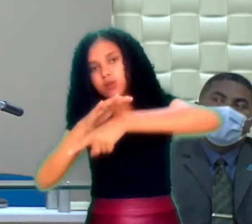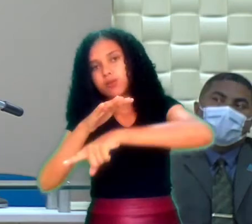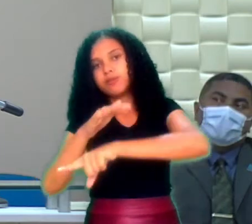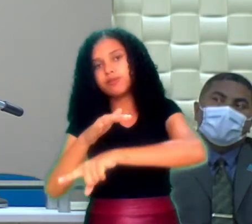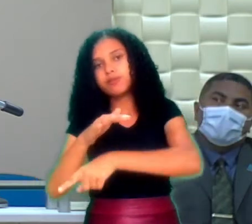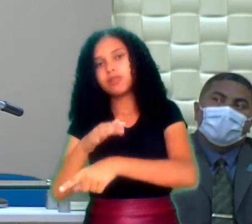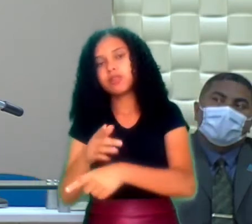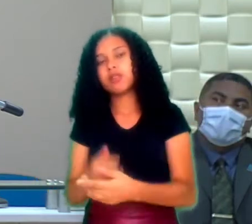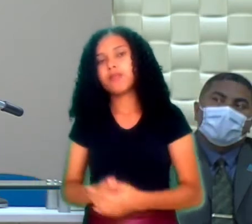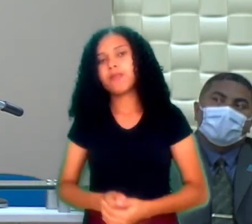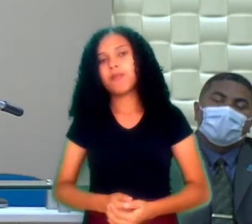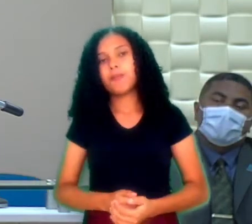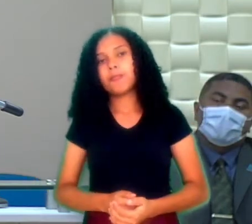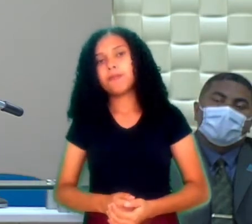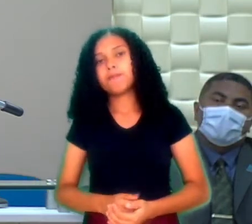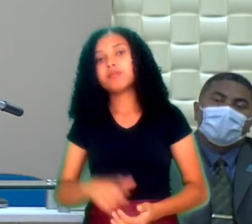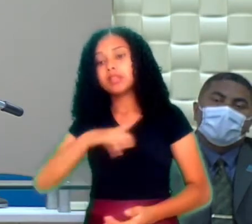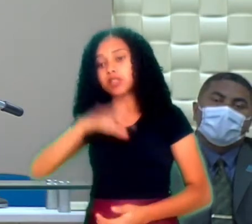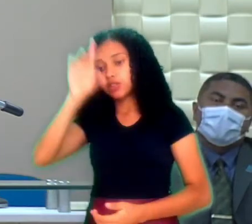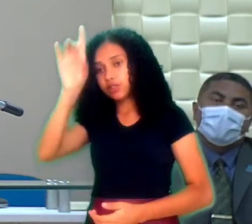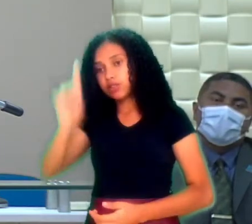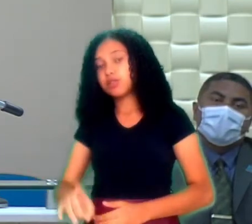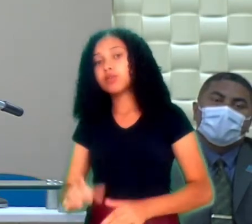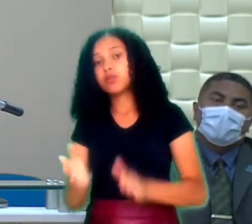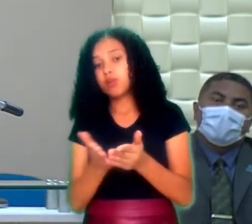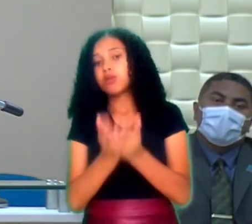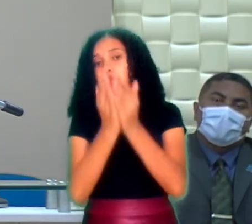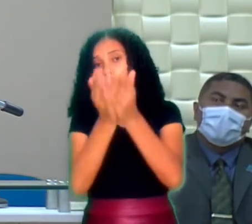Ele tem direito de estar naquele barco.